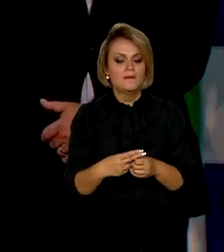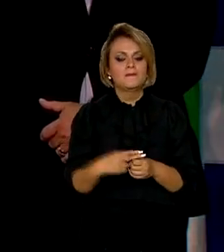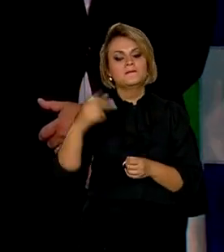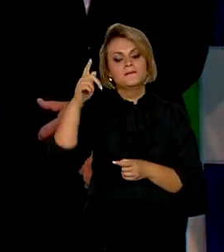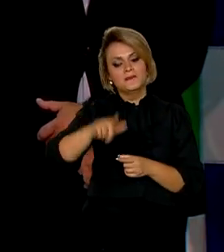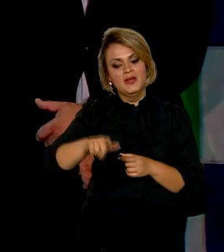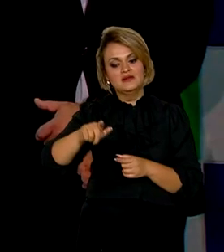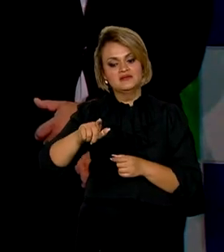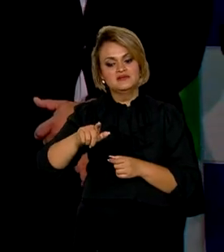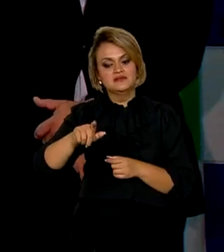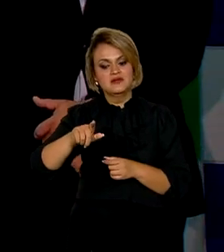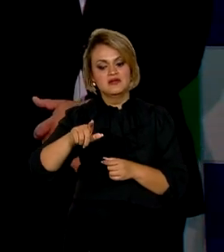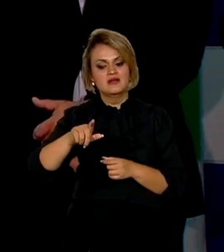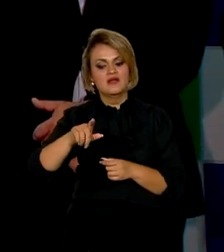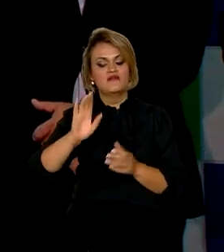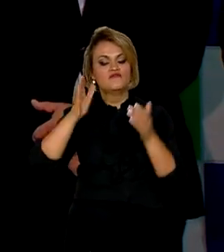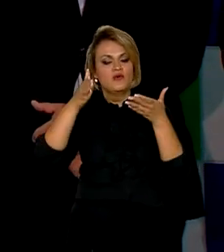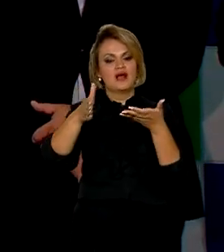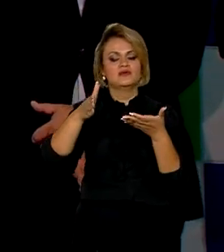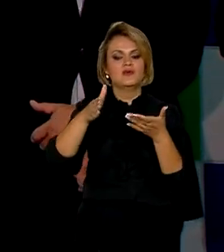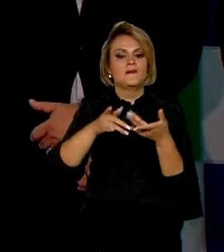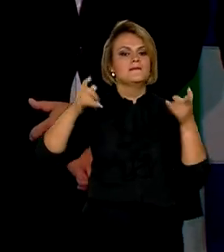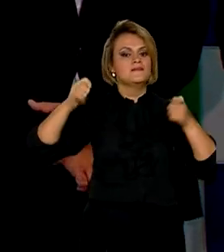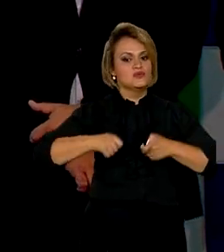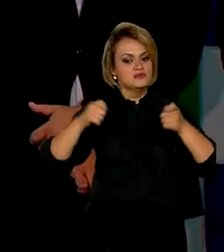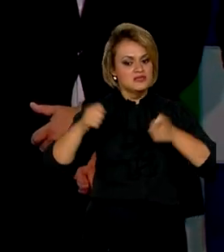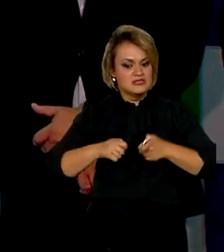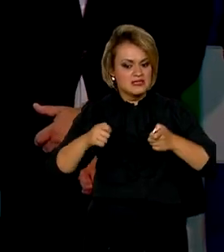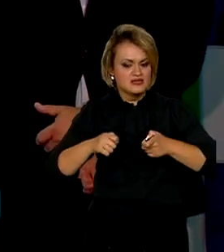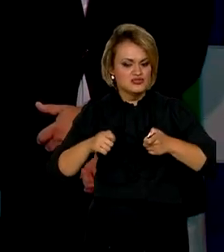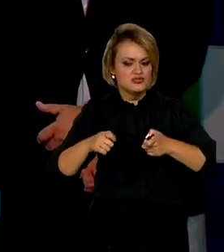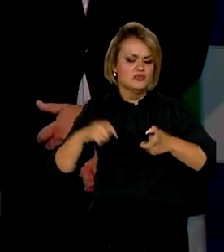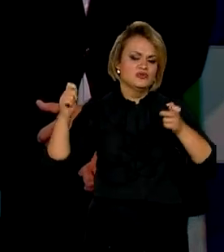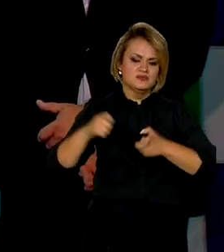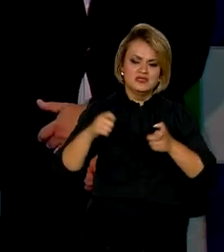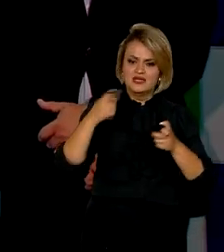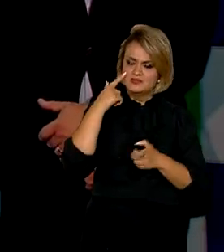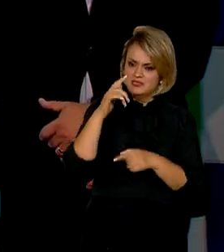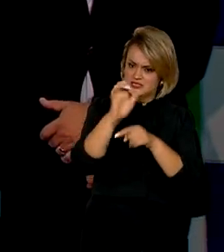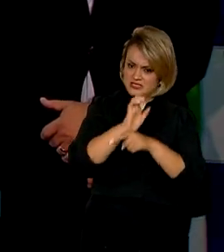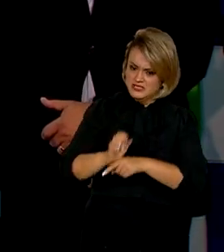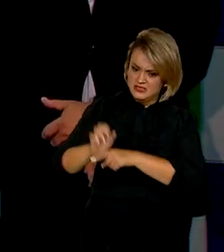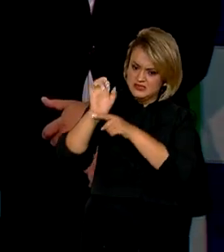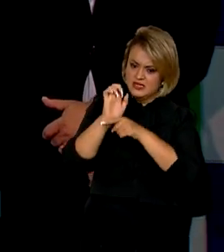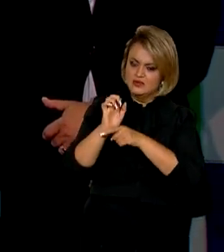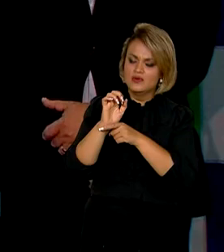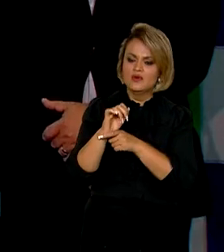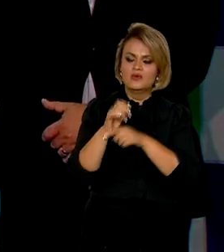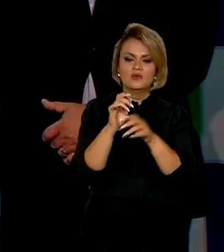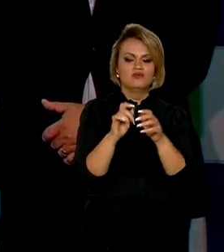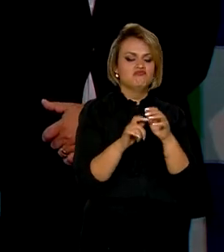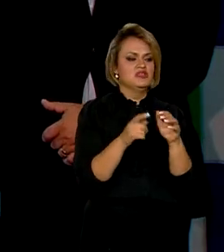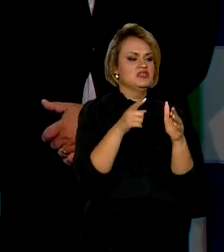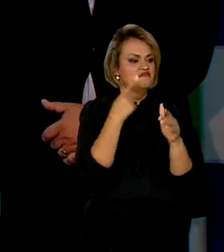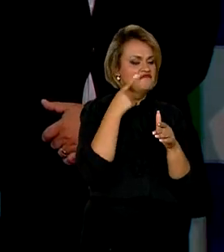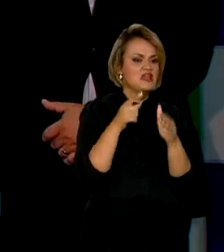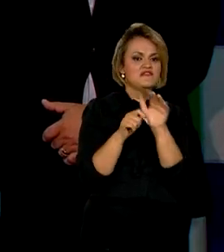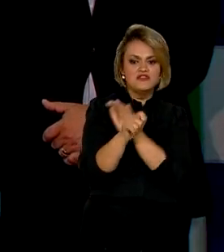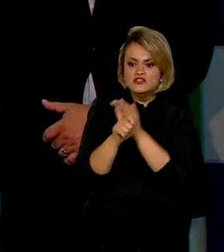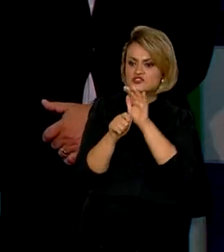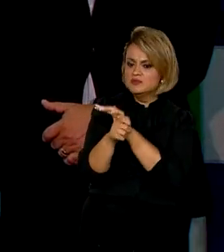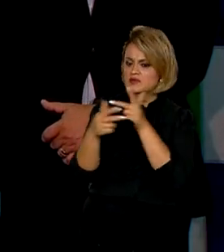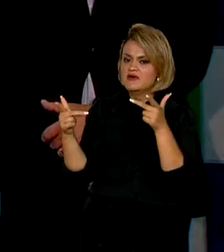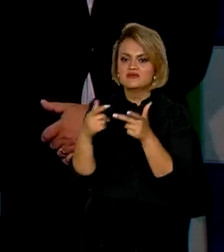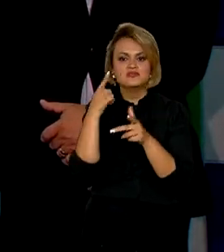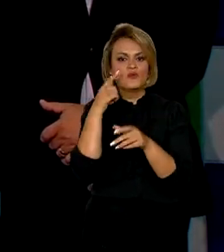ele também está trabalhando com a possibilidade e a margem dos estados em contrair financiamento. Então,